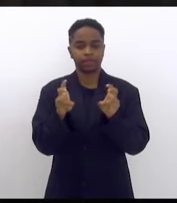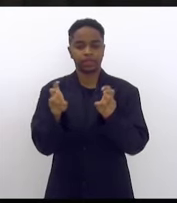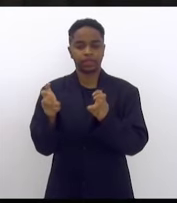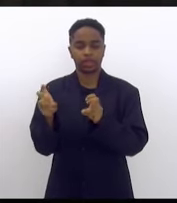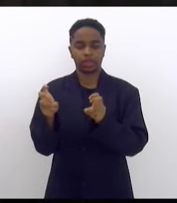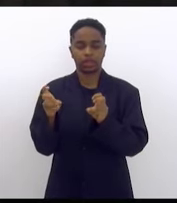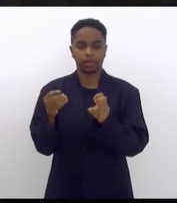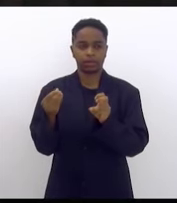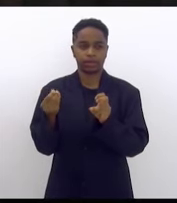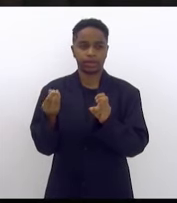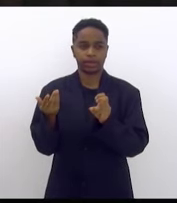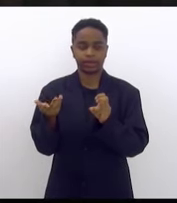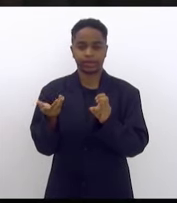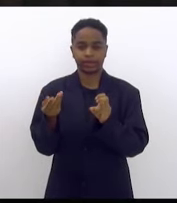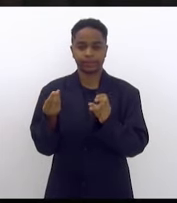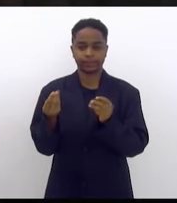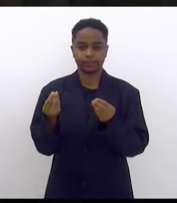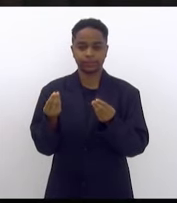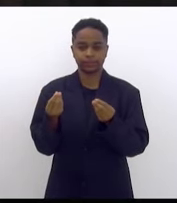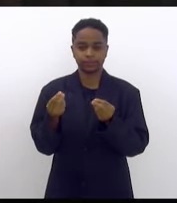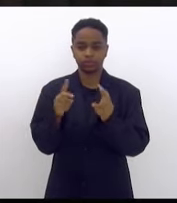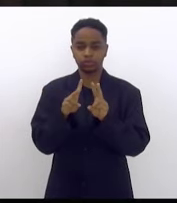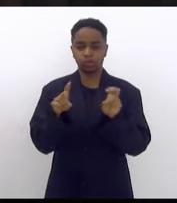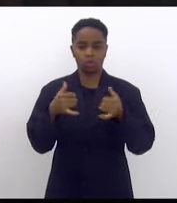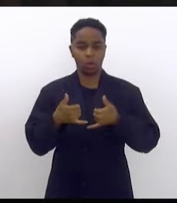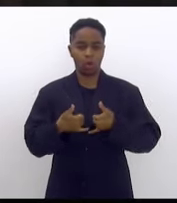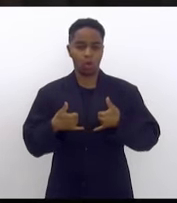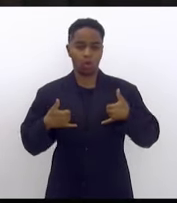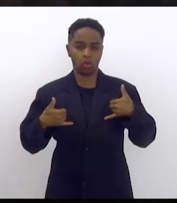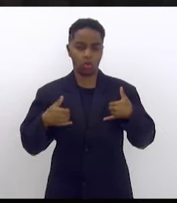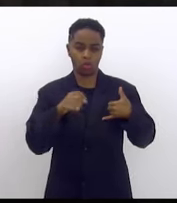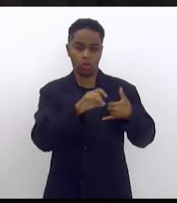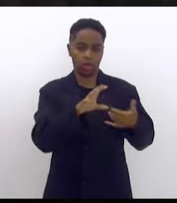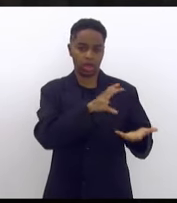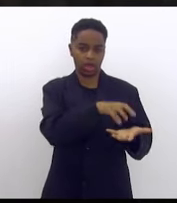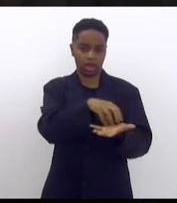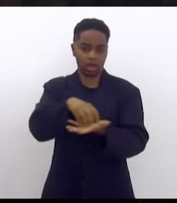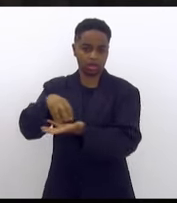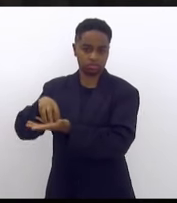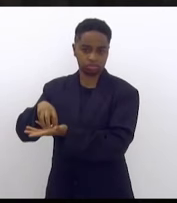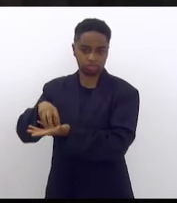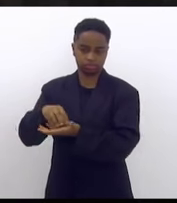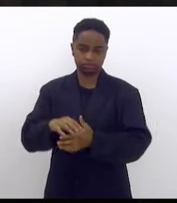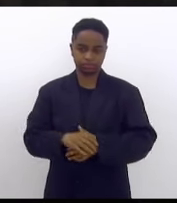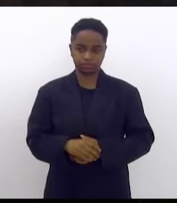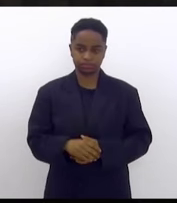relativas aos orgulhos corporativistas para